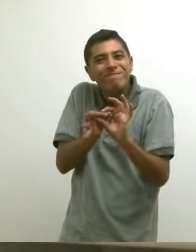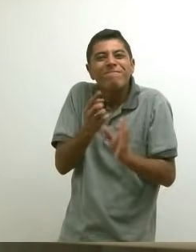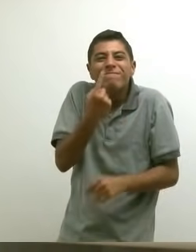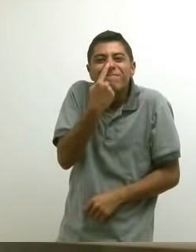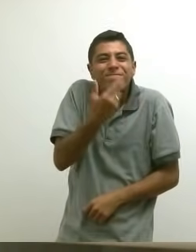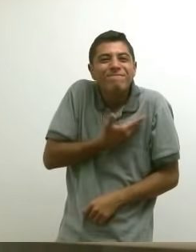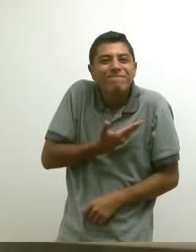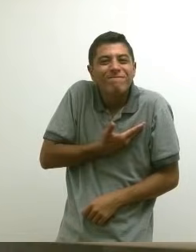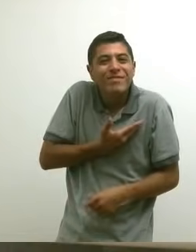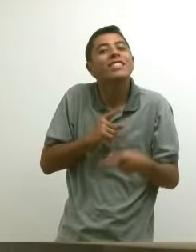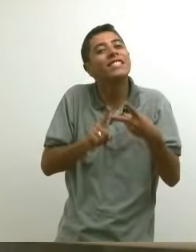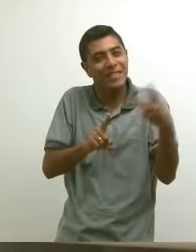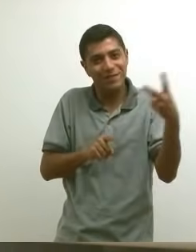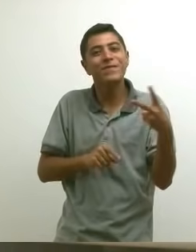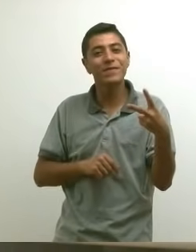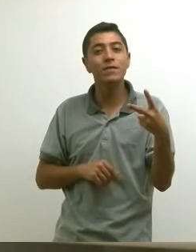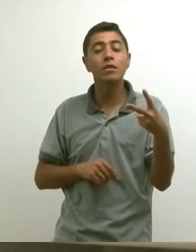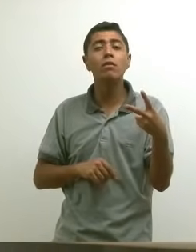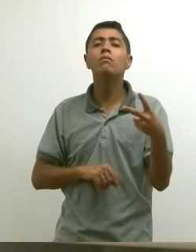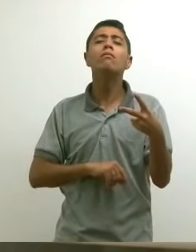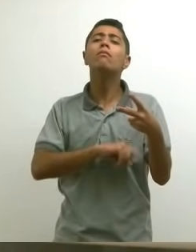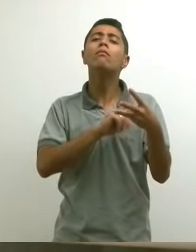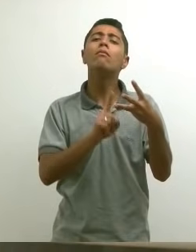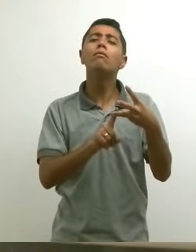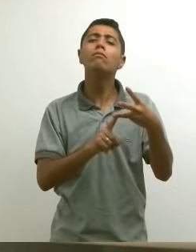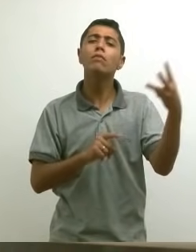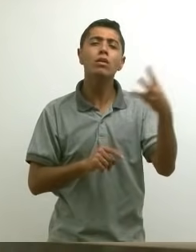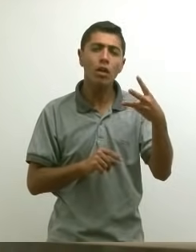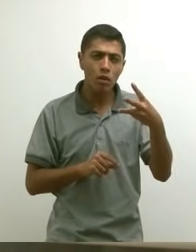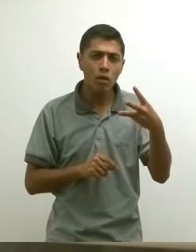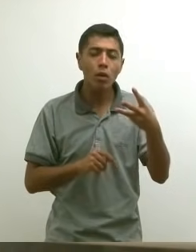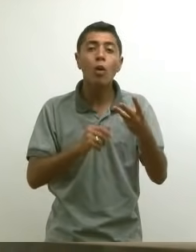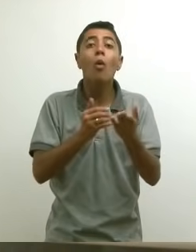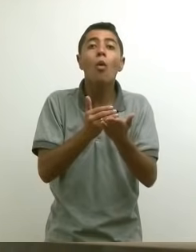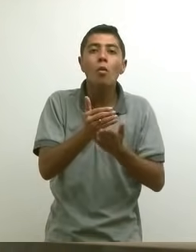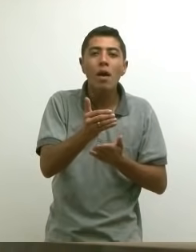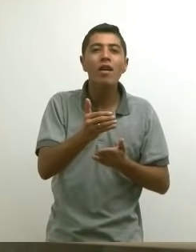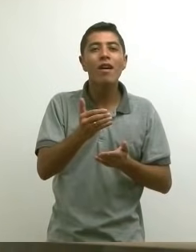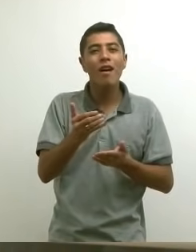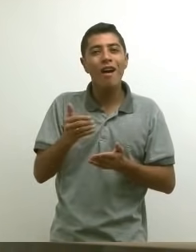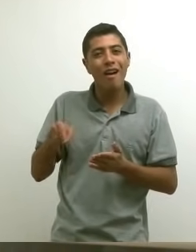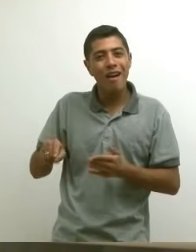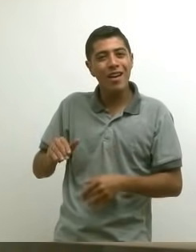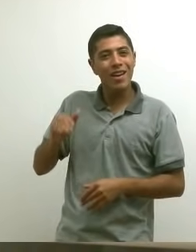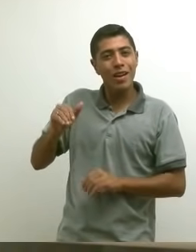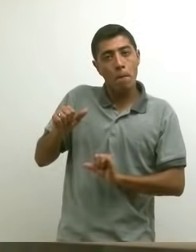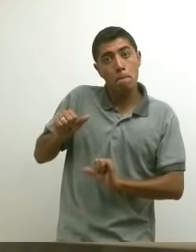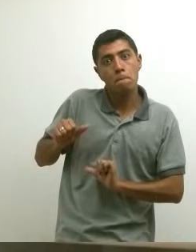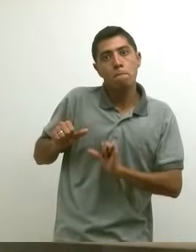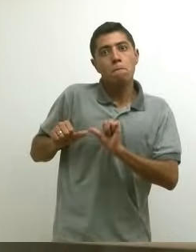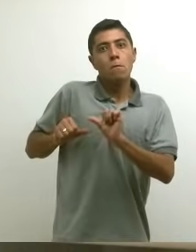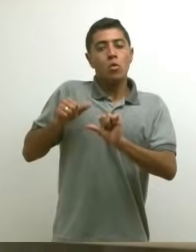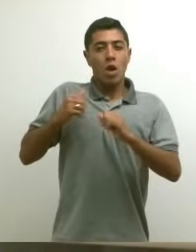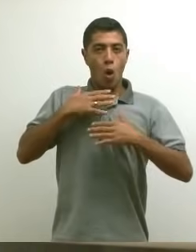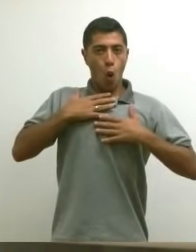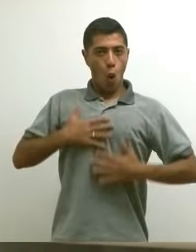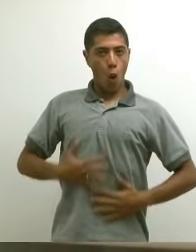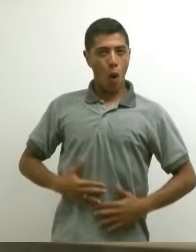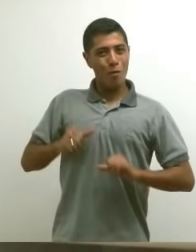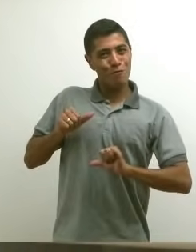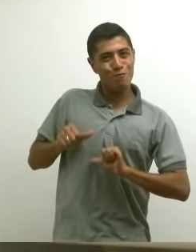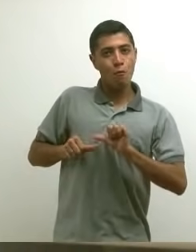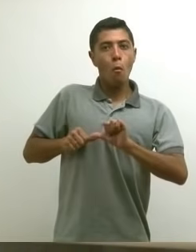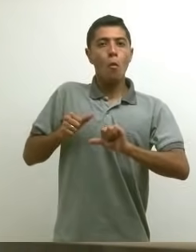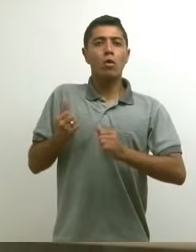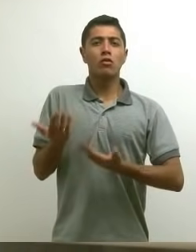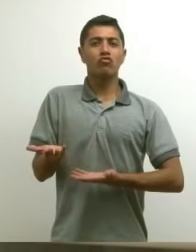chega na puberdade o ser humano se diferencia dos animais porque o desenvolvimento neurológico do de todos os